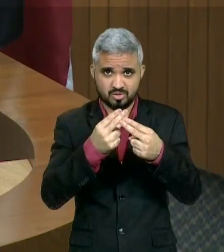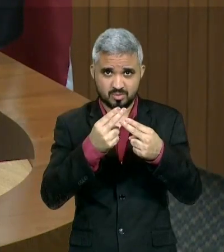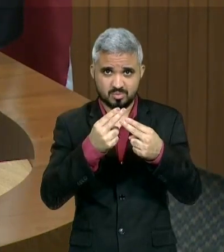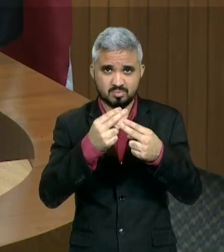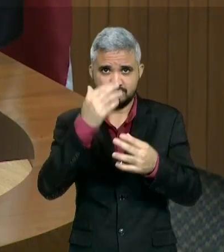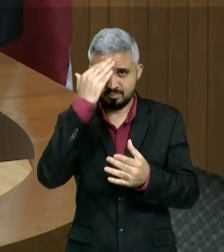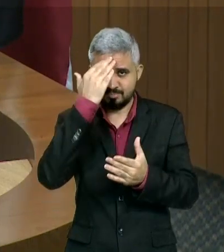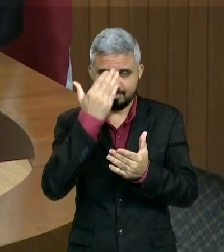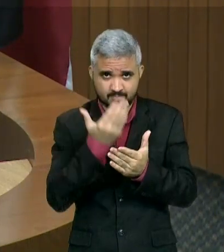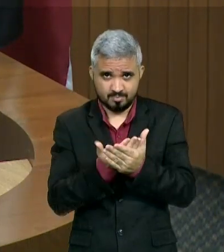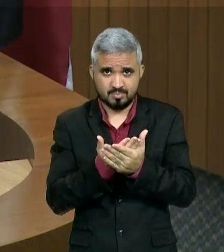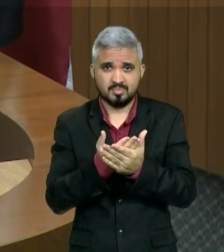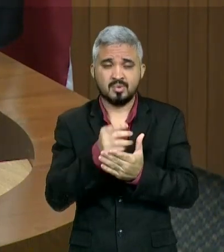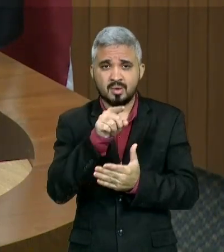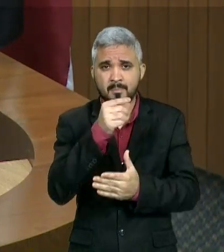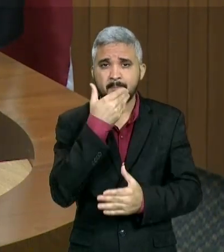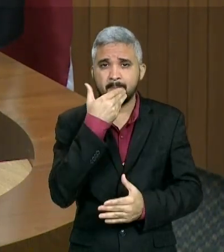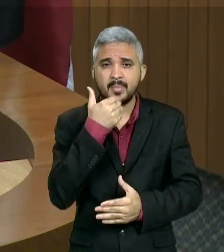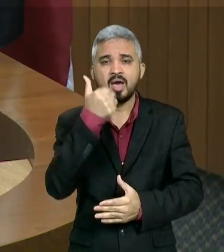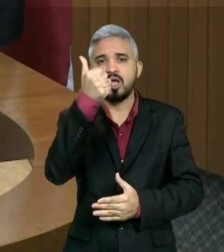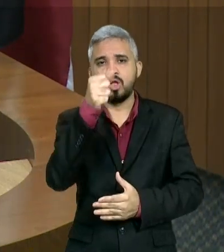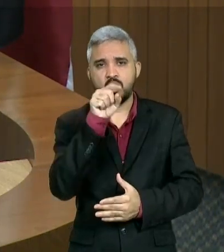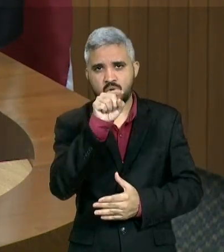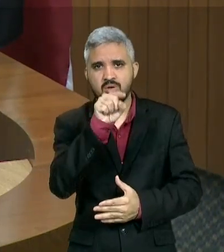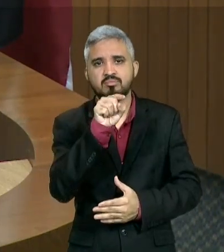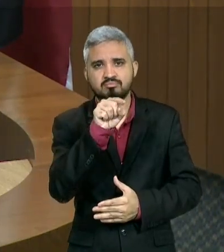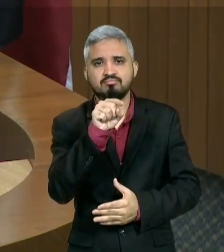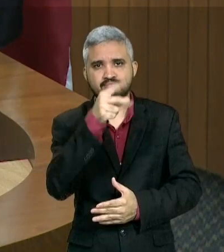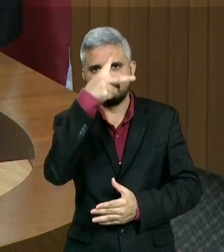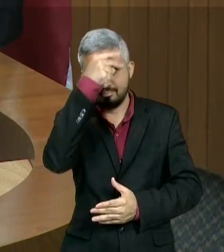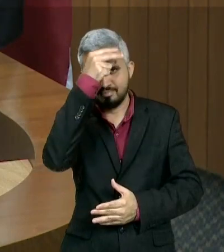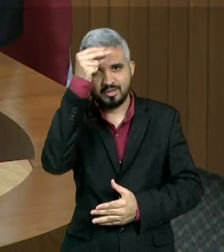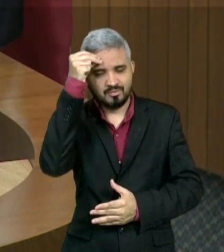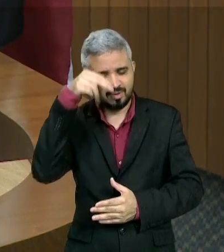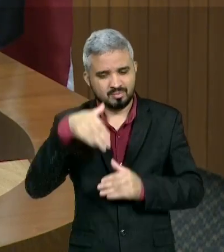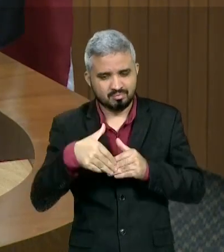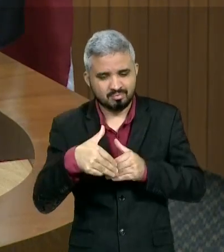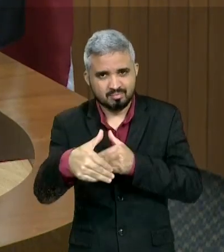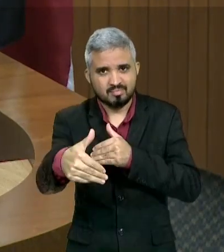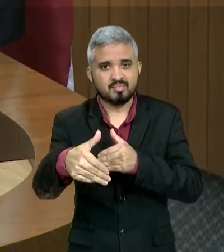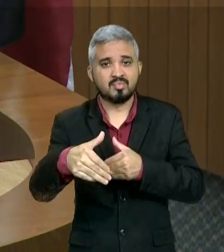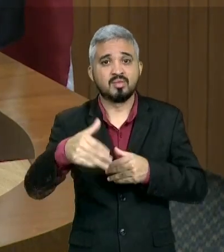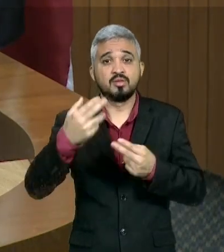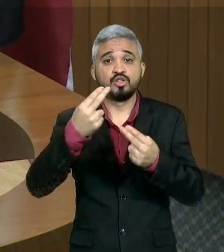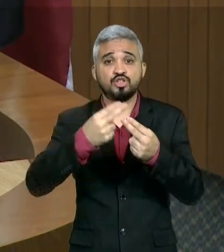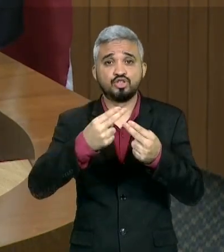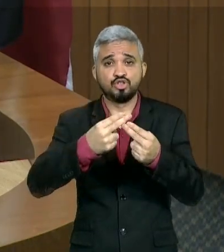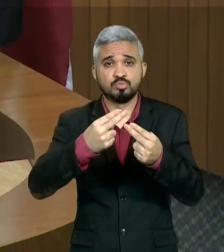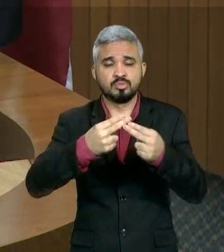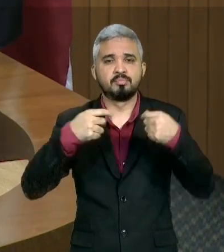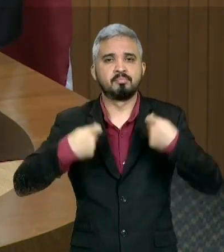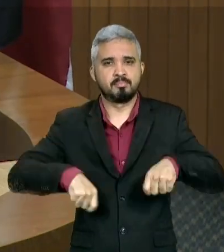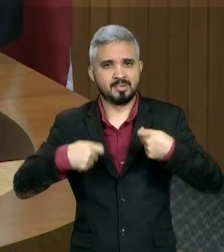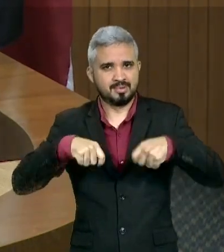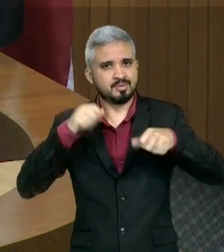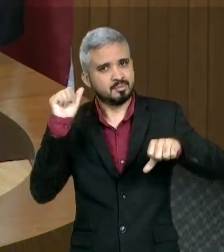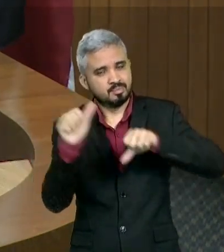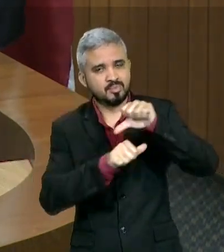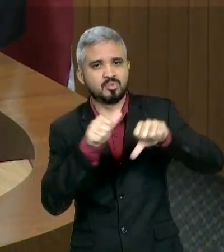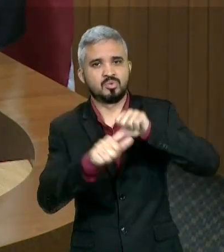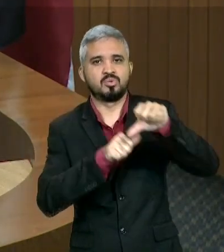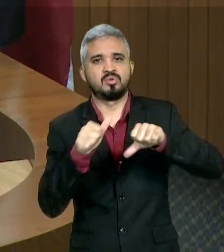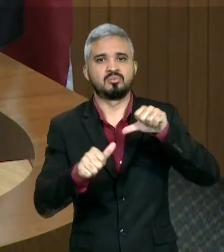que ele seja o melhor caminho para a nossa cidade. A nossa cidade precisa respirar novos ares. Há mais de 30 anos é